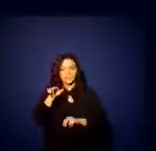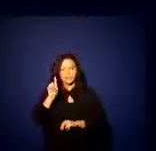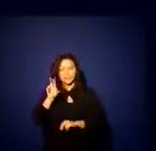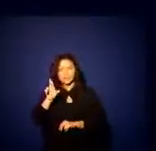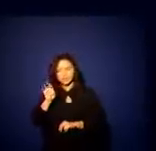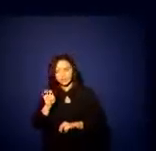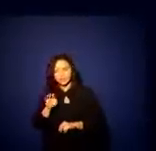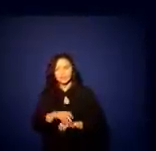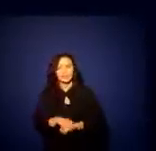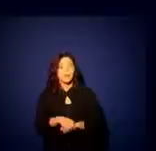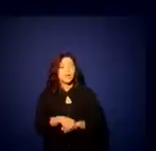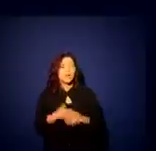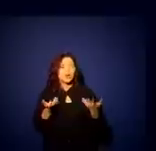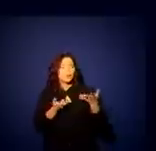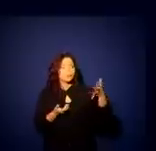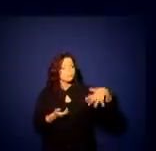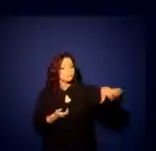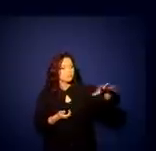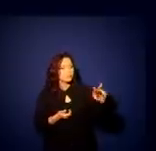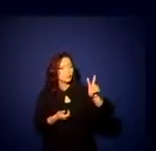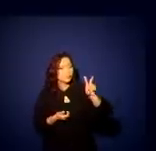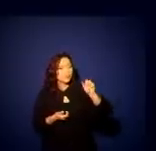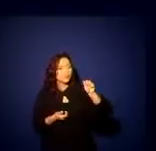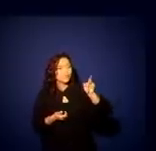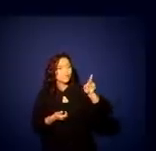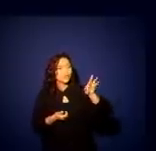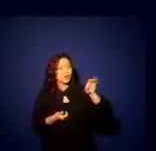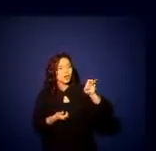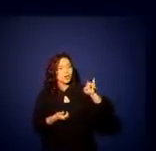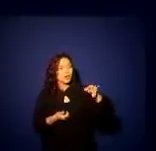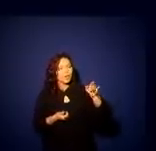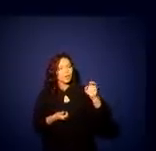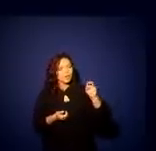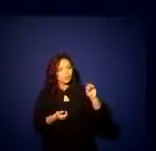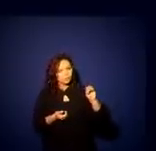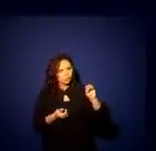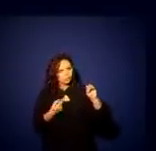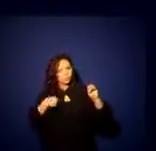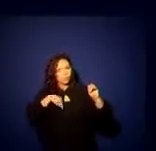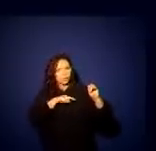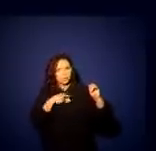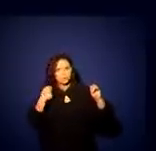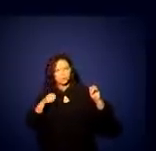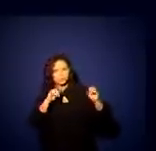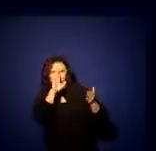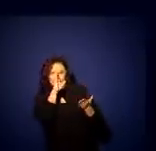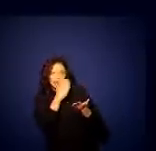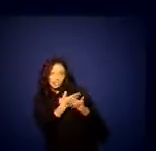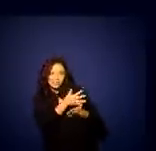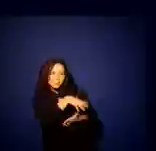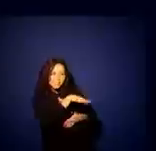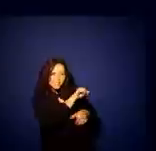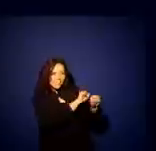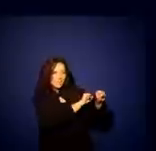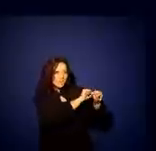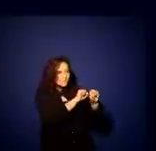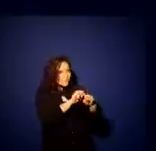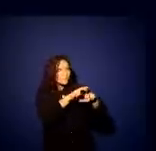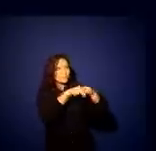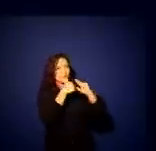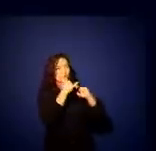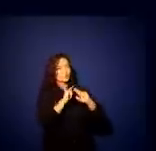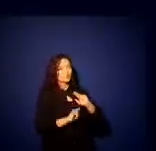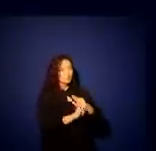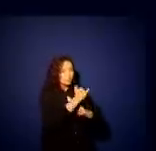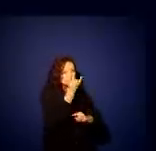é varejo setor de varejo uma debate muito grande que tenha a gente devia estar mais pessimista com varejo porque o juros tão altos